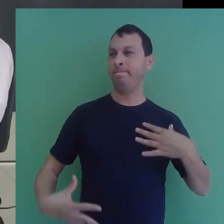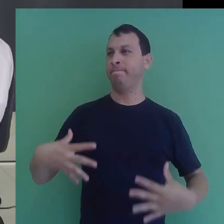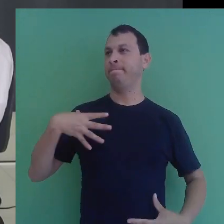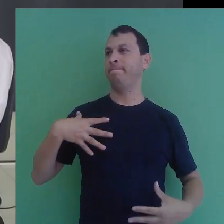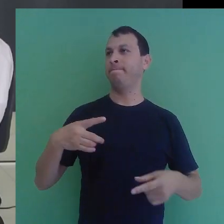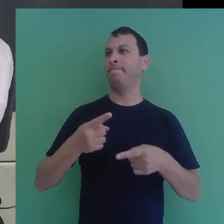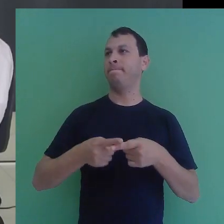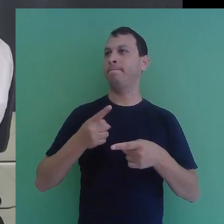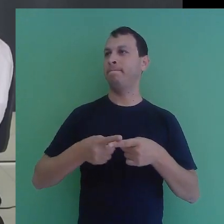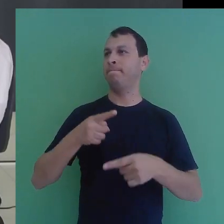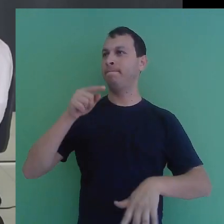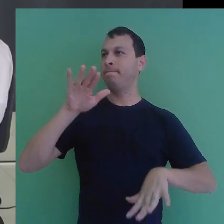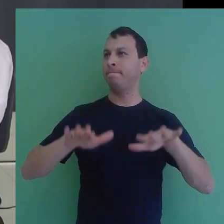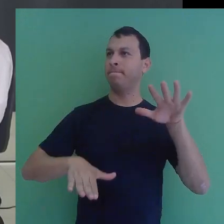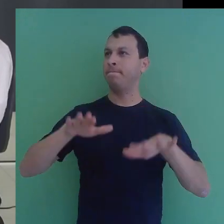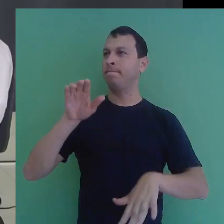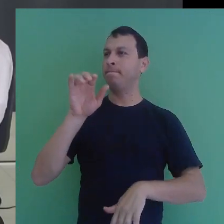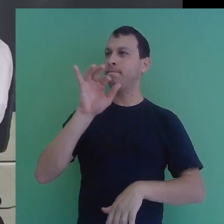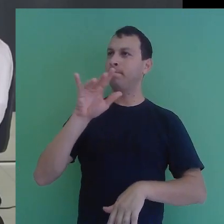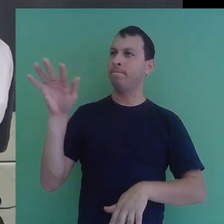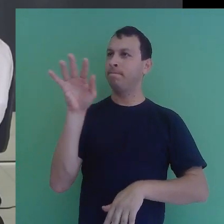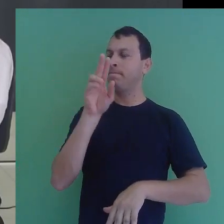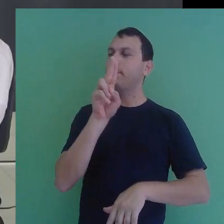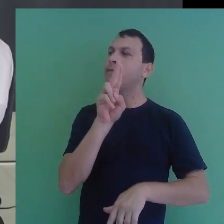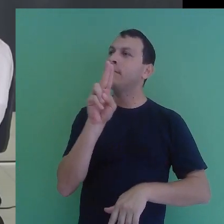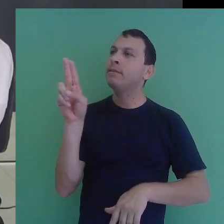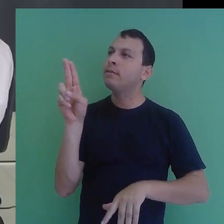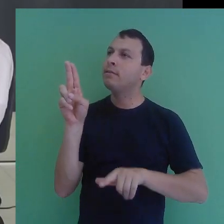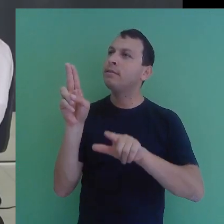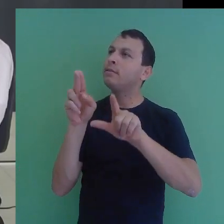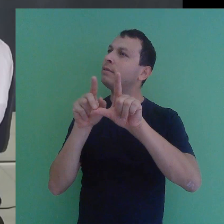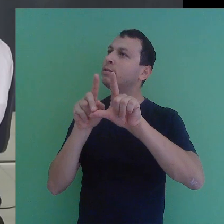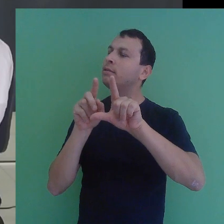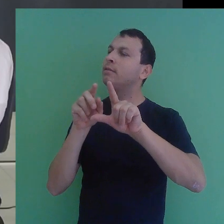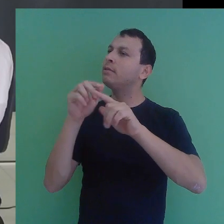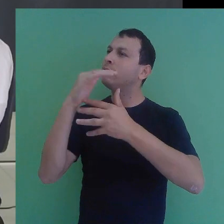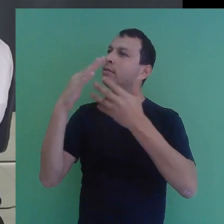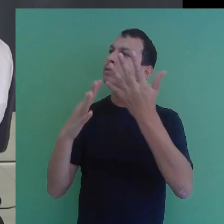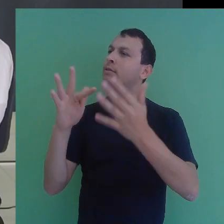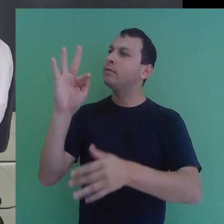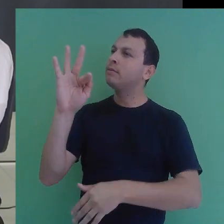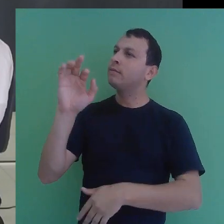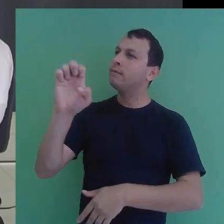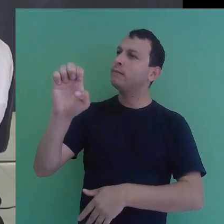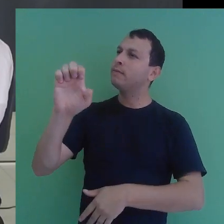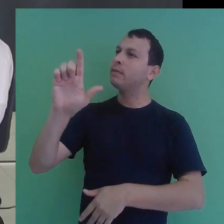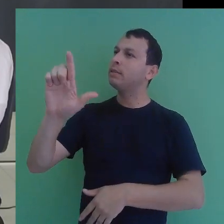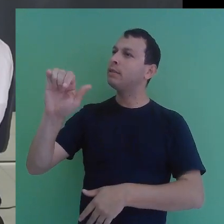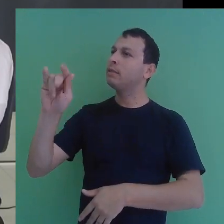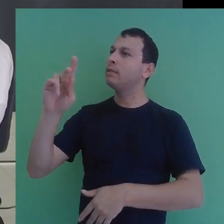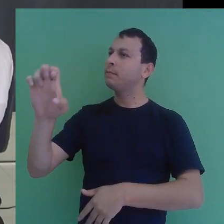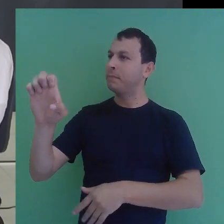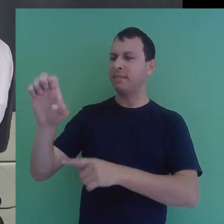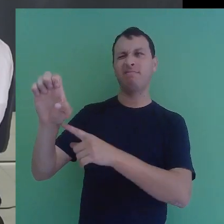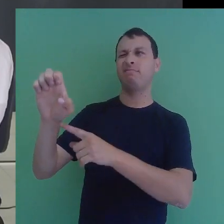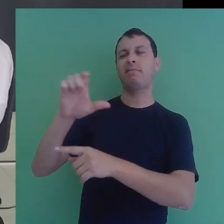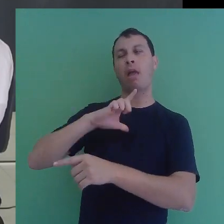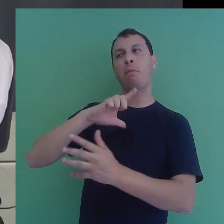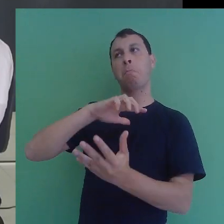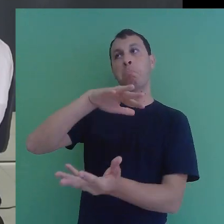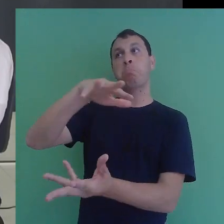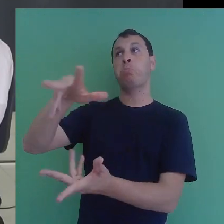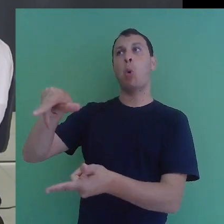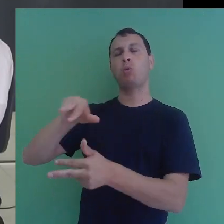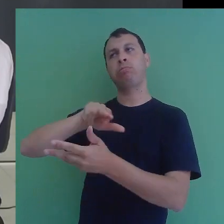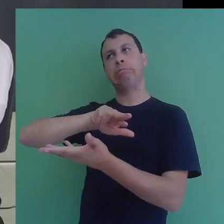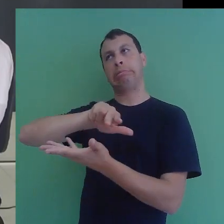mesmo, porque, por exemplo, se você escrever um nome em Libras ali, você fala Felipe, tem vários Felipes no mundo, mas